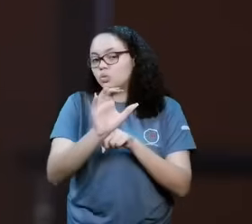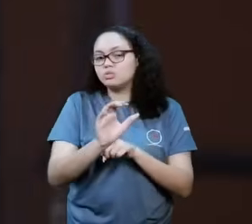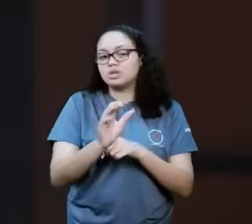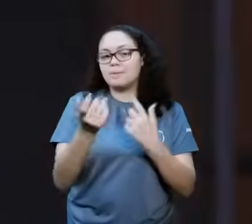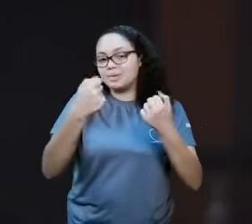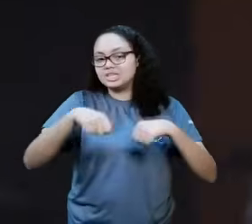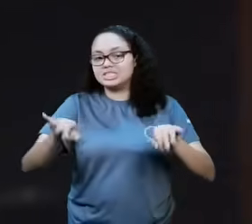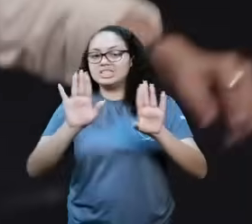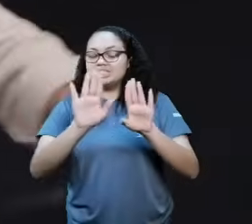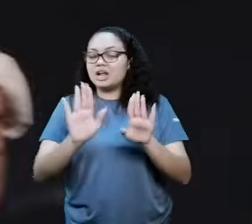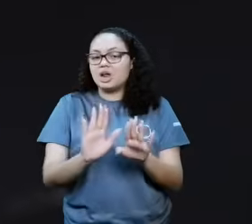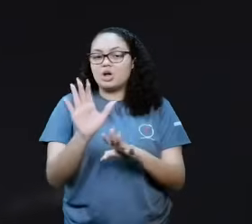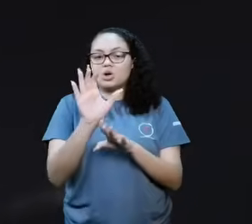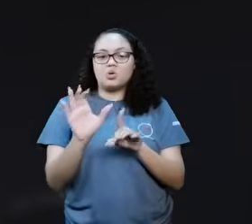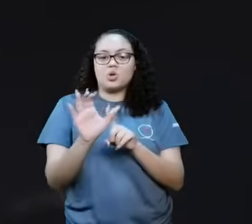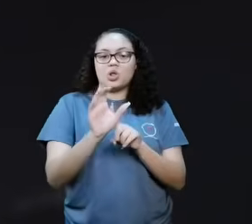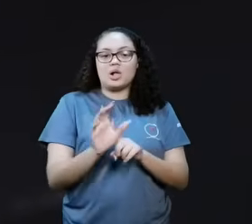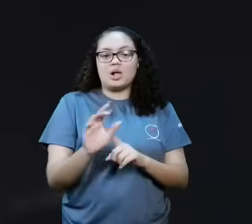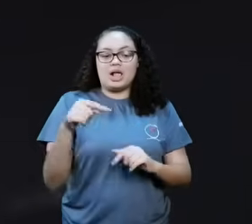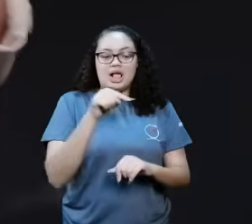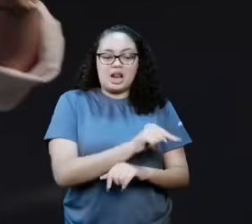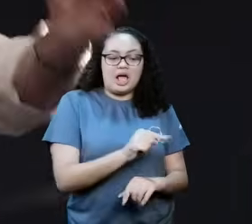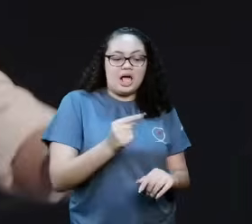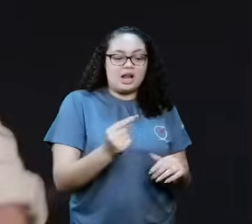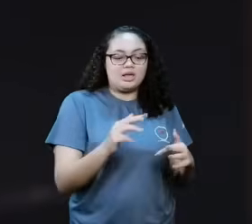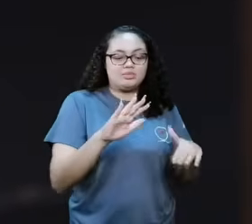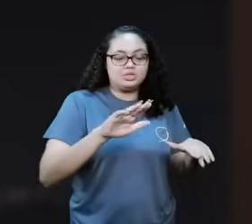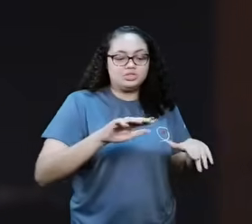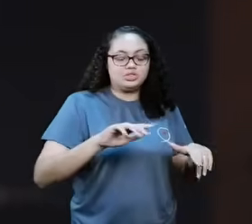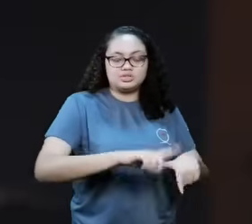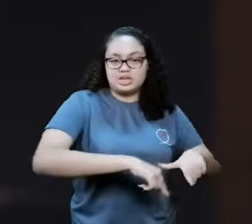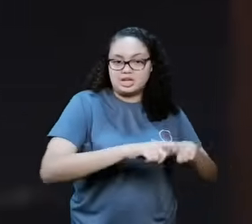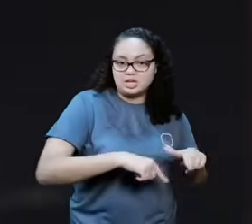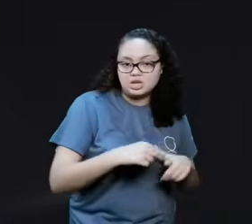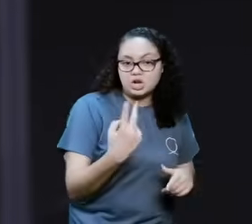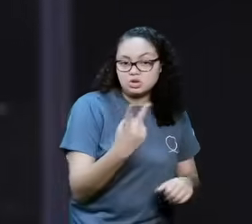continuar na cultura do Antigo Testamento, indo para Jerusalém só duas vezes no ano.